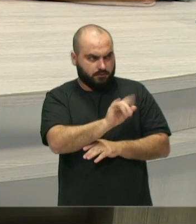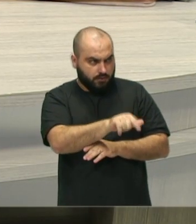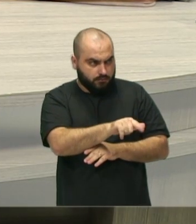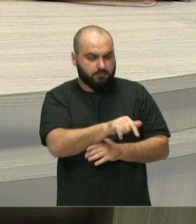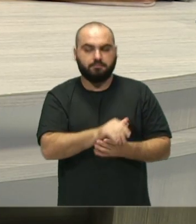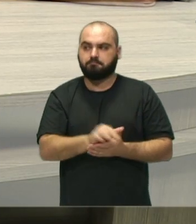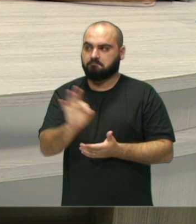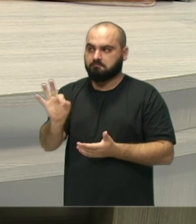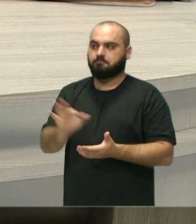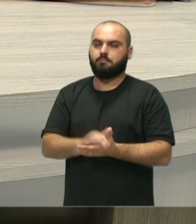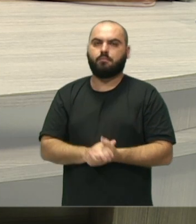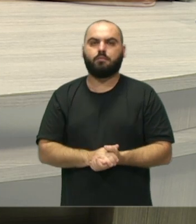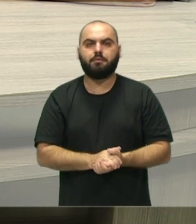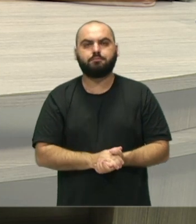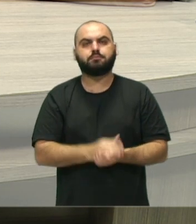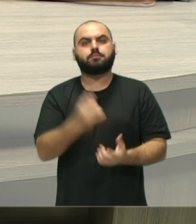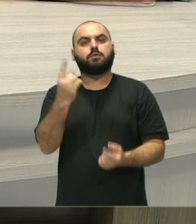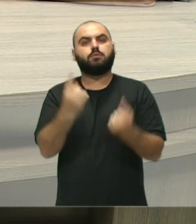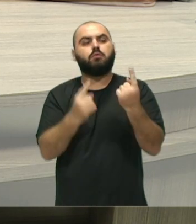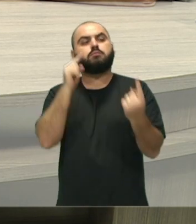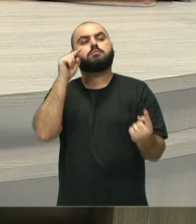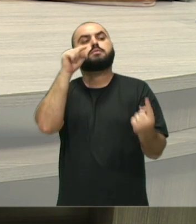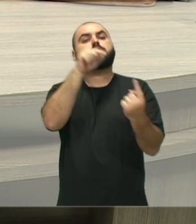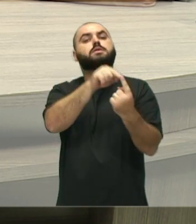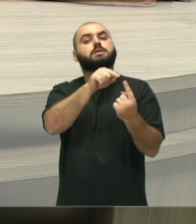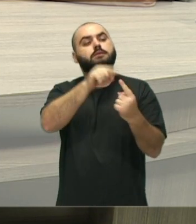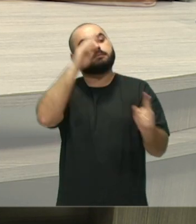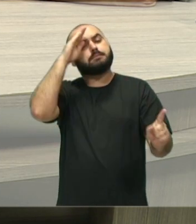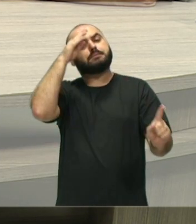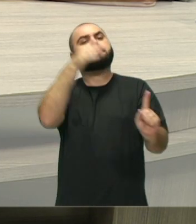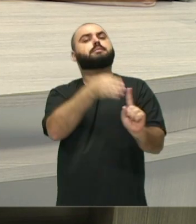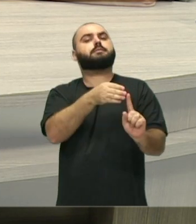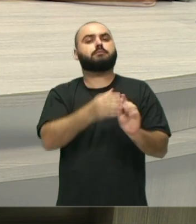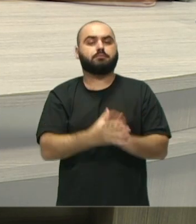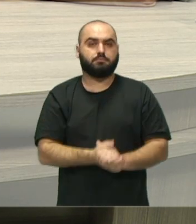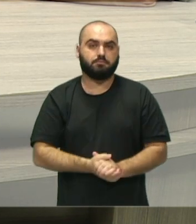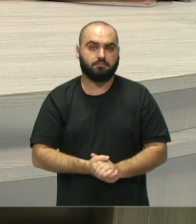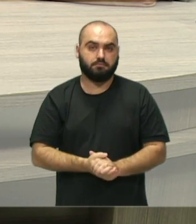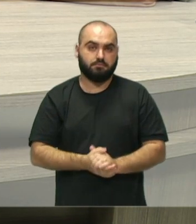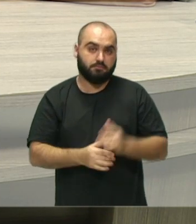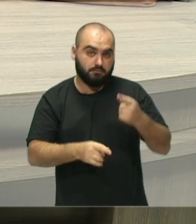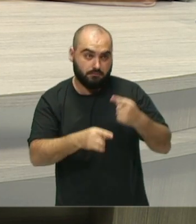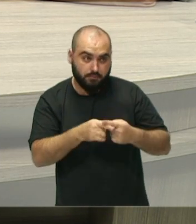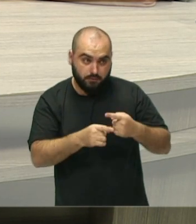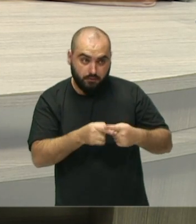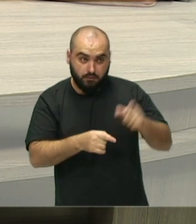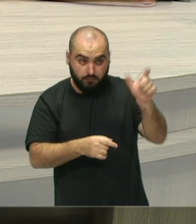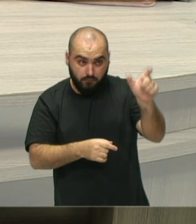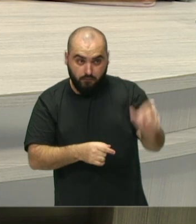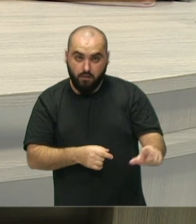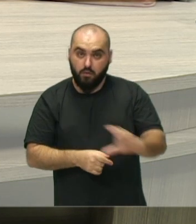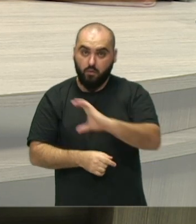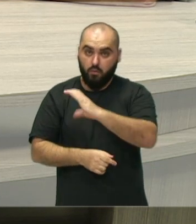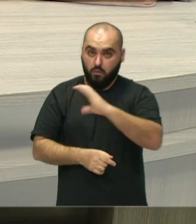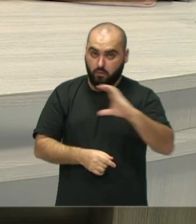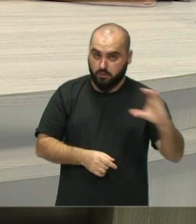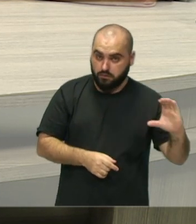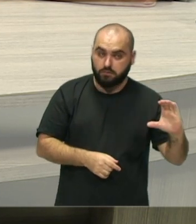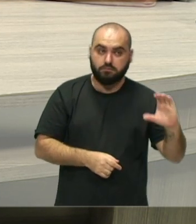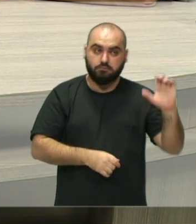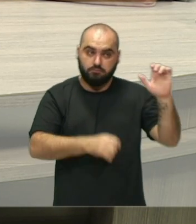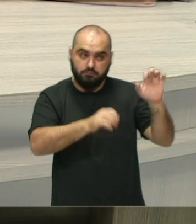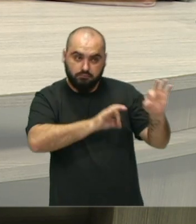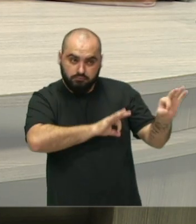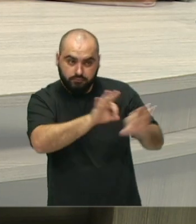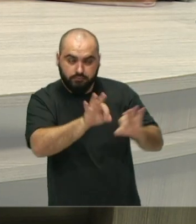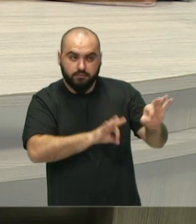Qual a finalidade principal desse departamento que você está, no caso, coordenando, dirigindo?